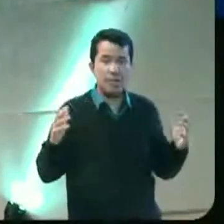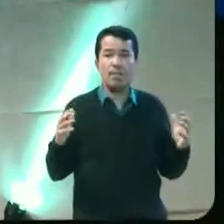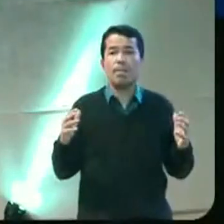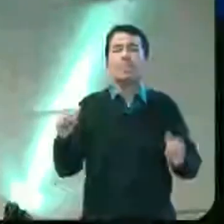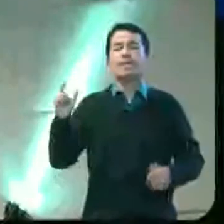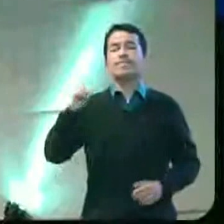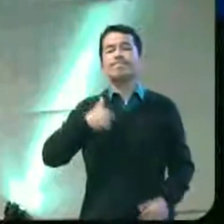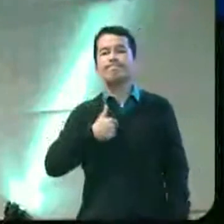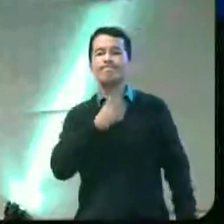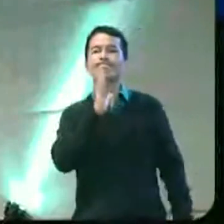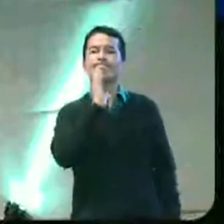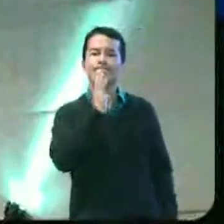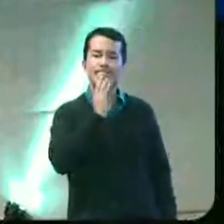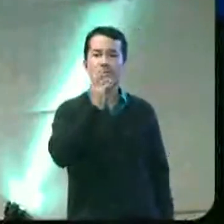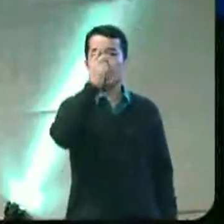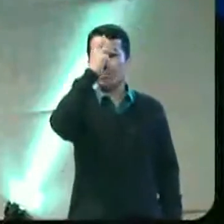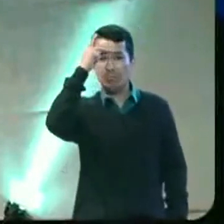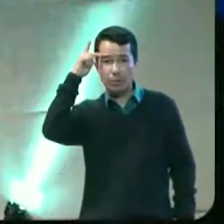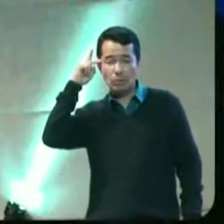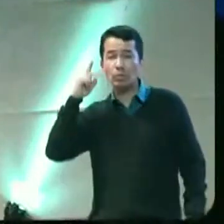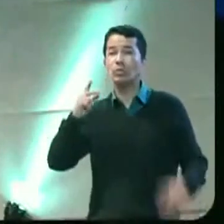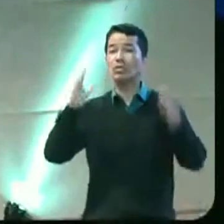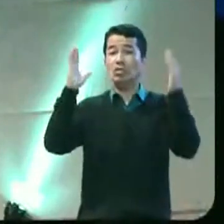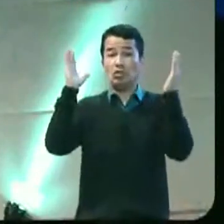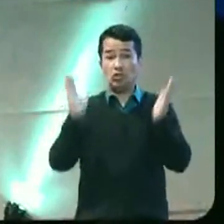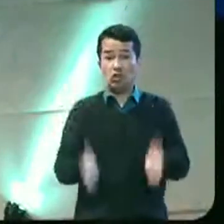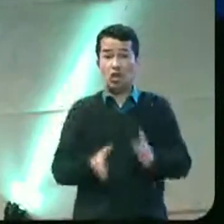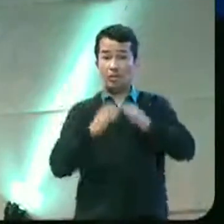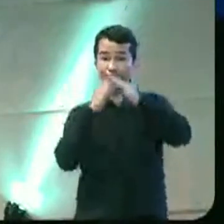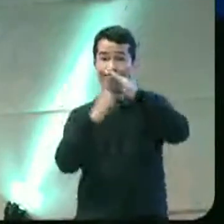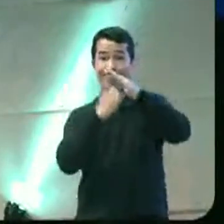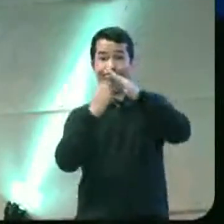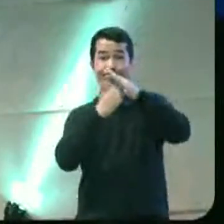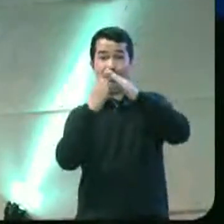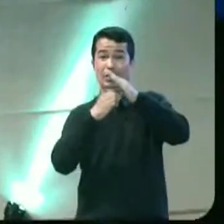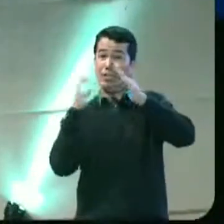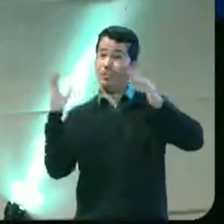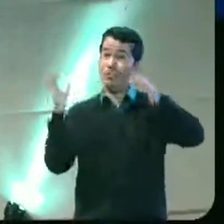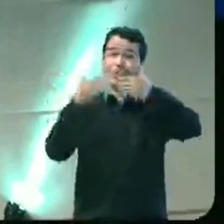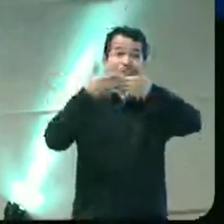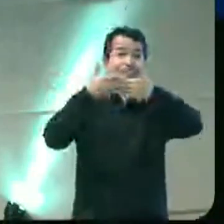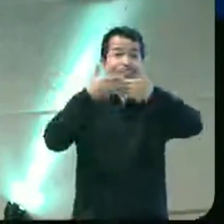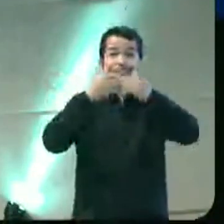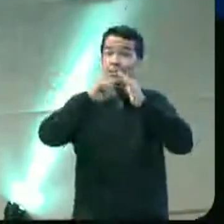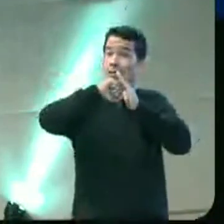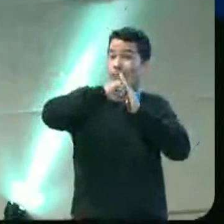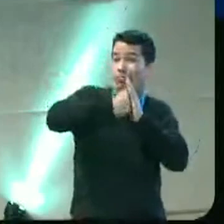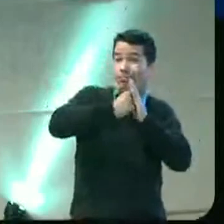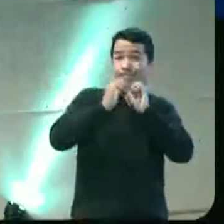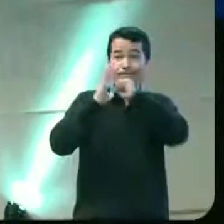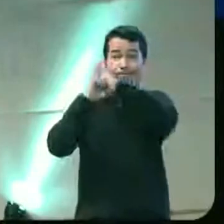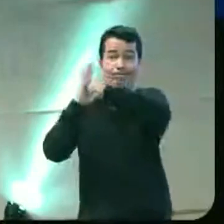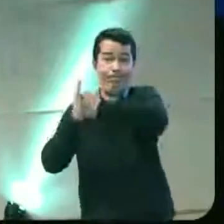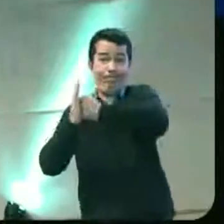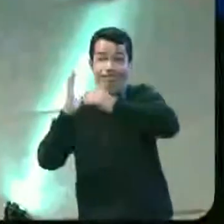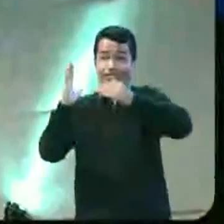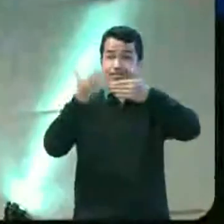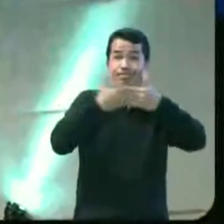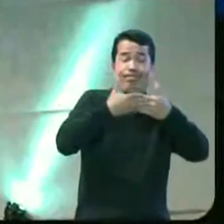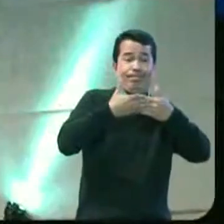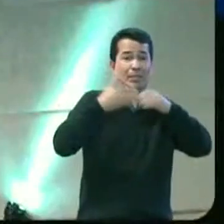seu negócio, que estão em grandes dificuldades. E falar em fé nesse momento parece sim muito